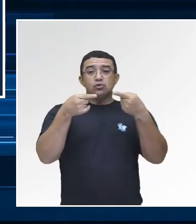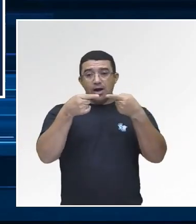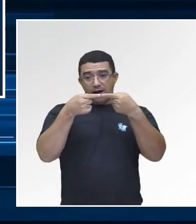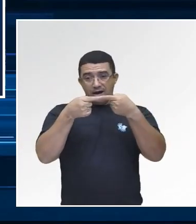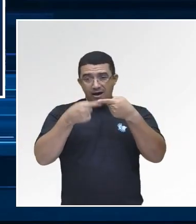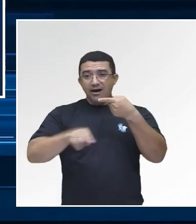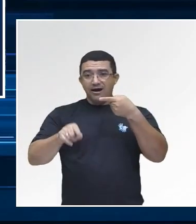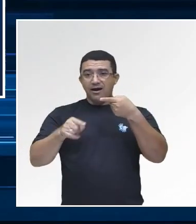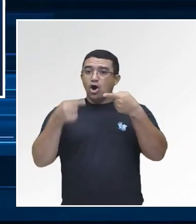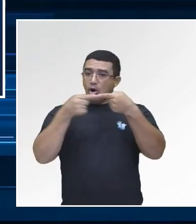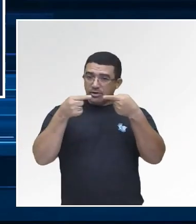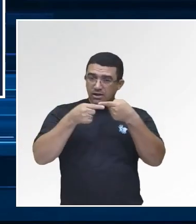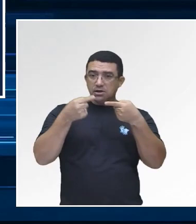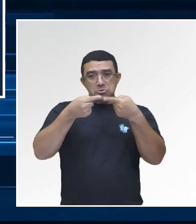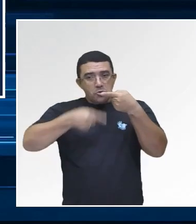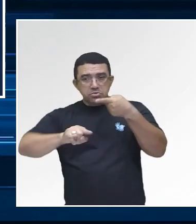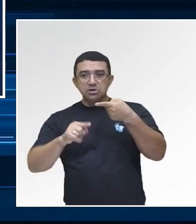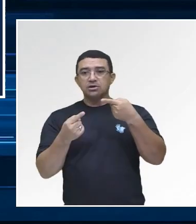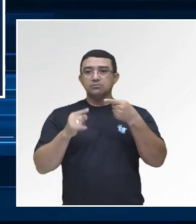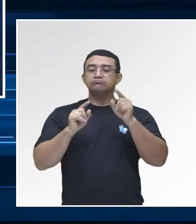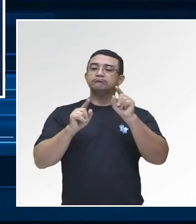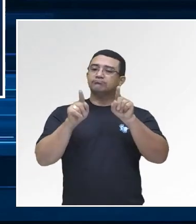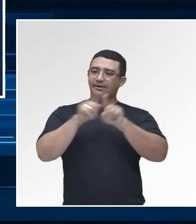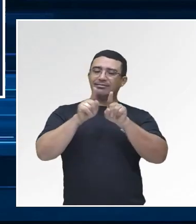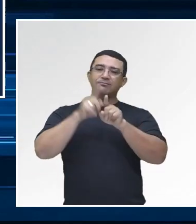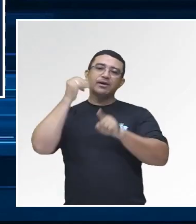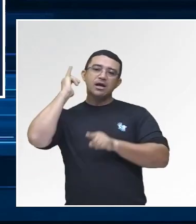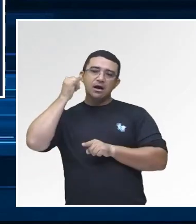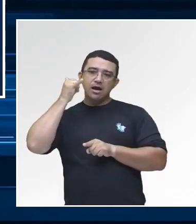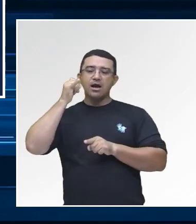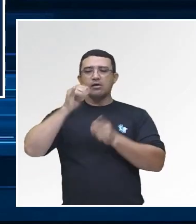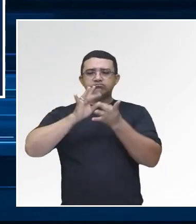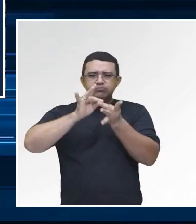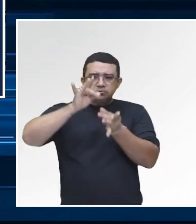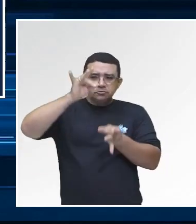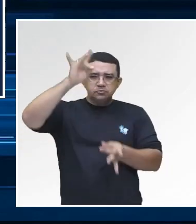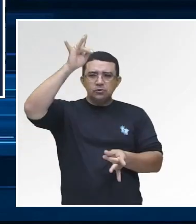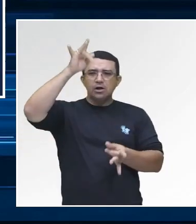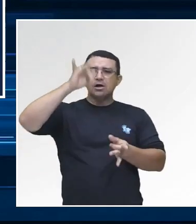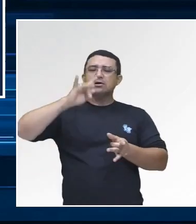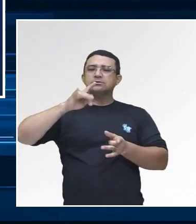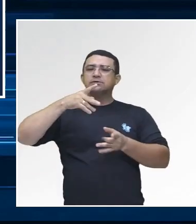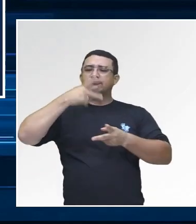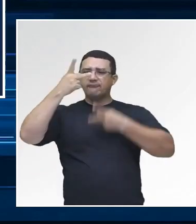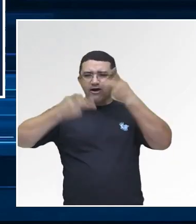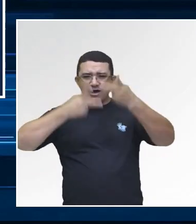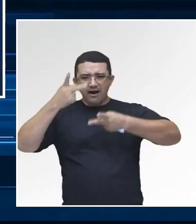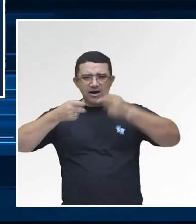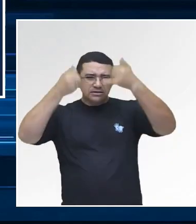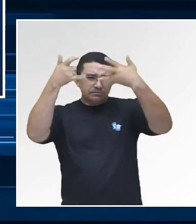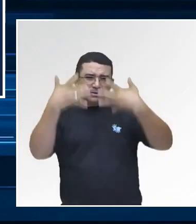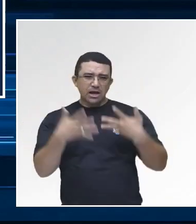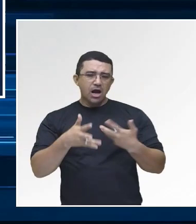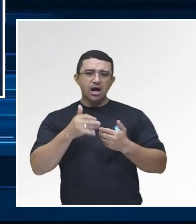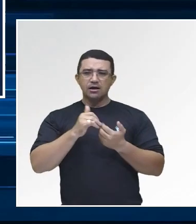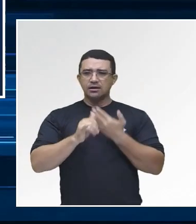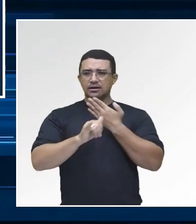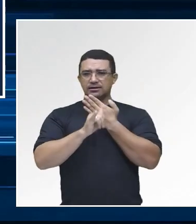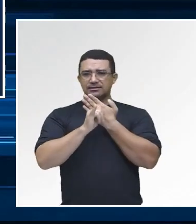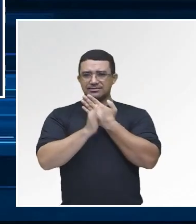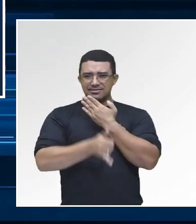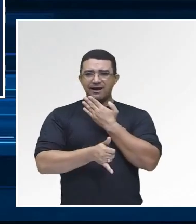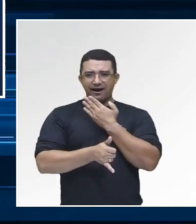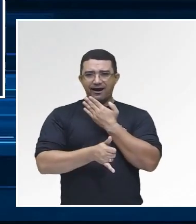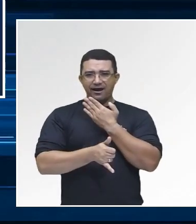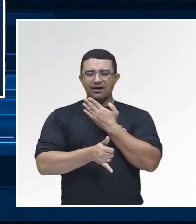concorda. Então, também narrar é relatar fatos, contar uma história, né?